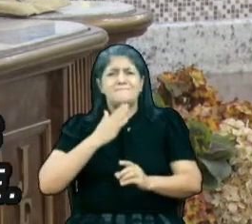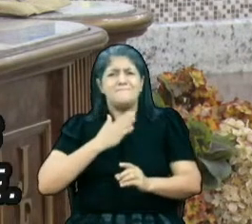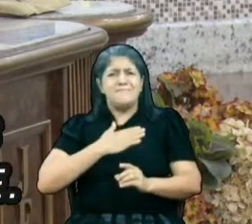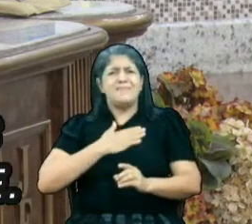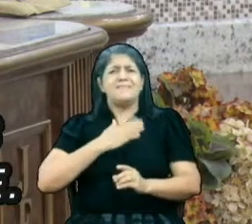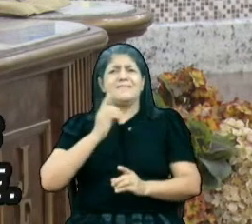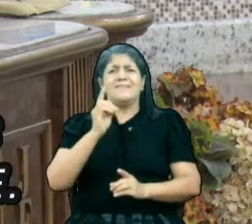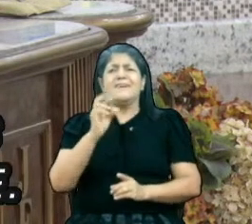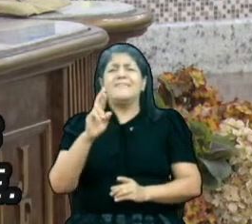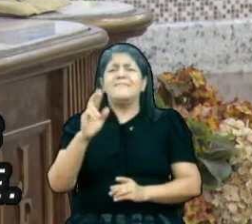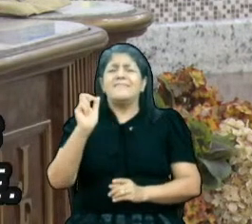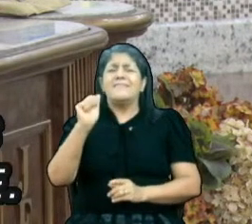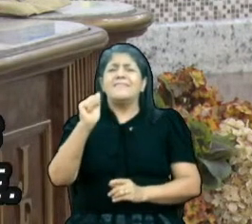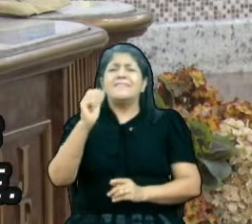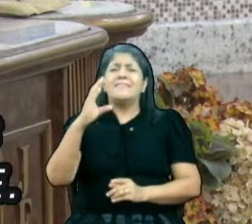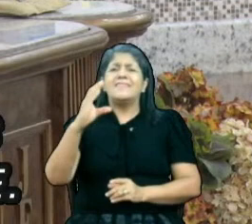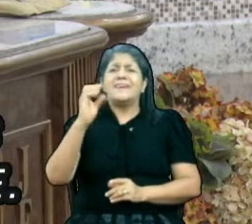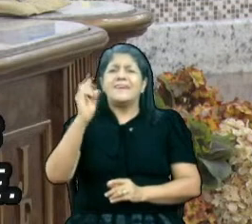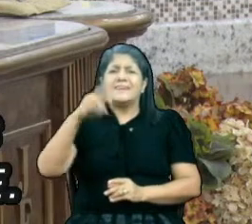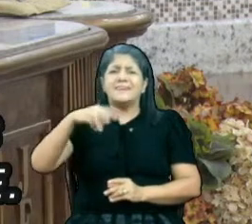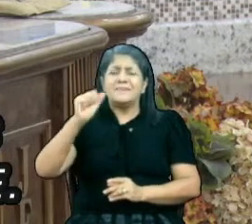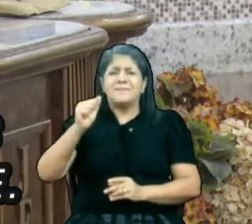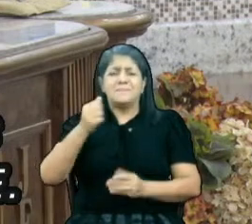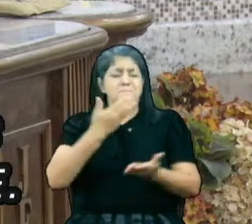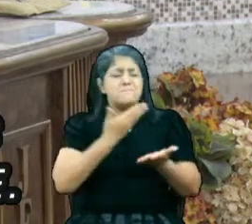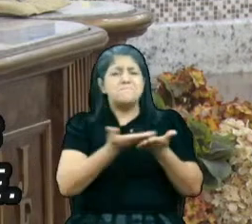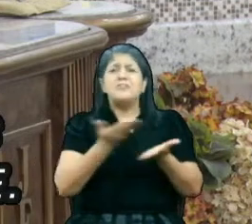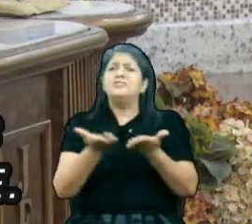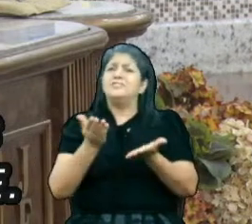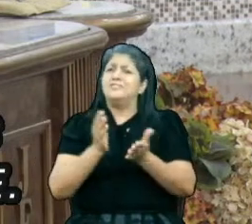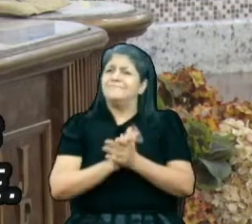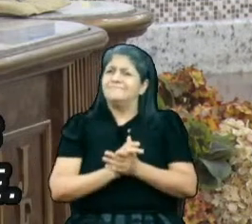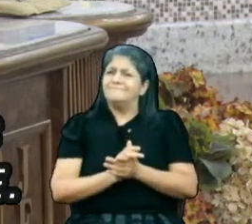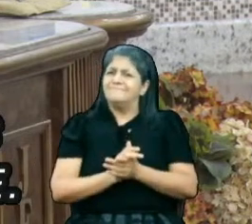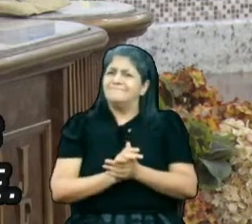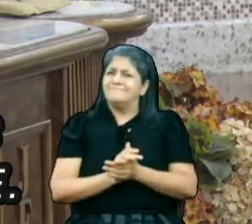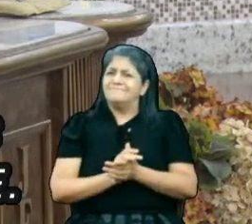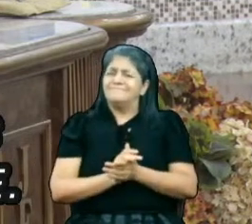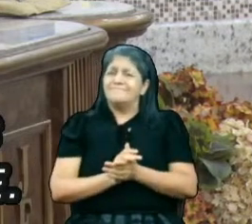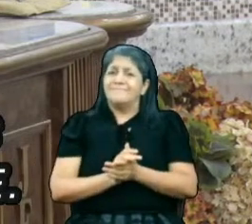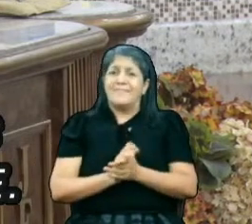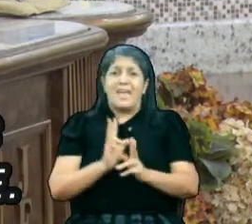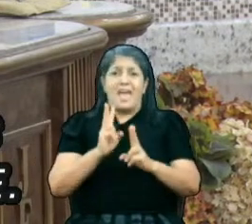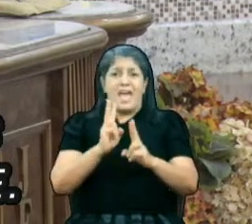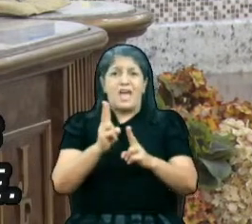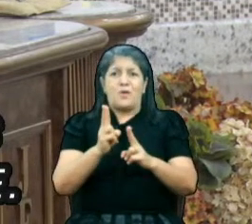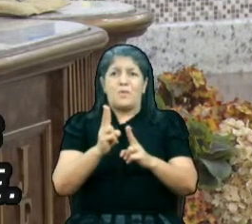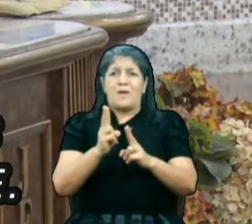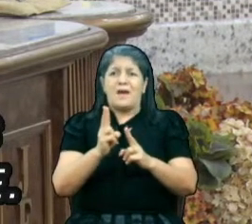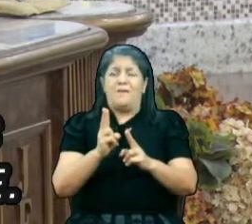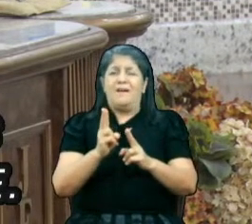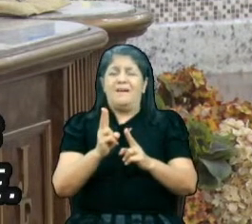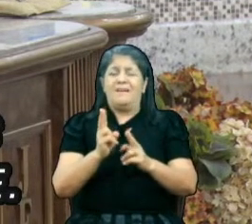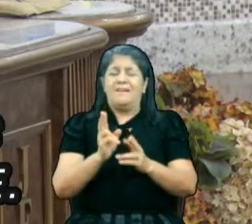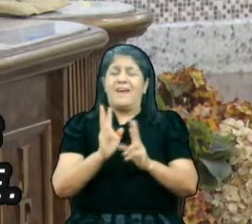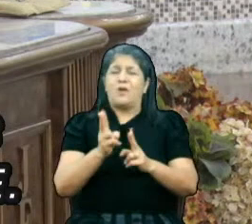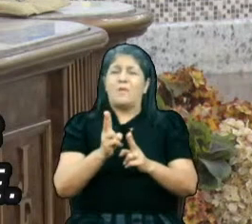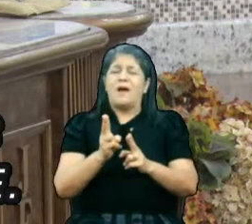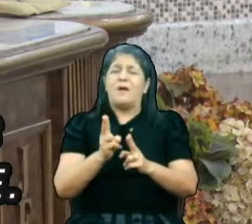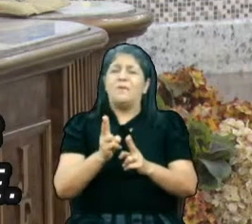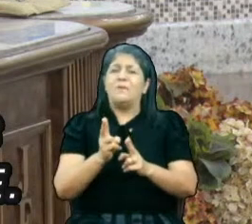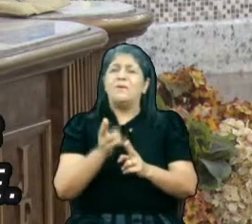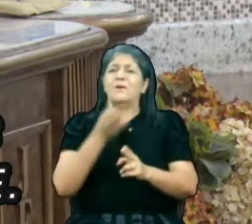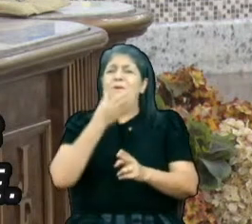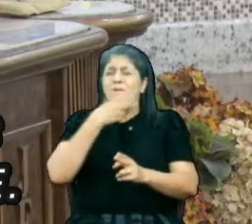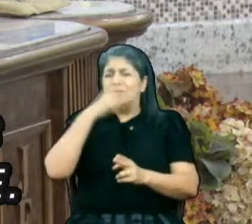perdida e assim vos digo que a alegria diante dos anjos de Deus